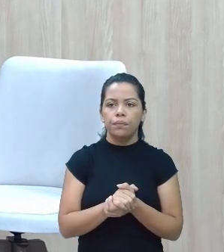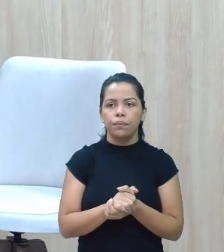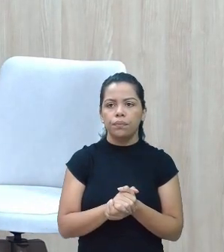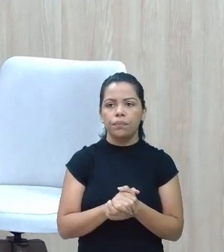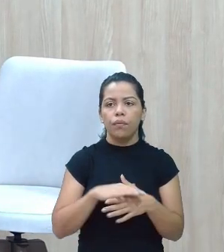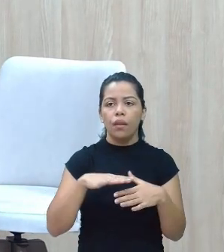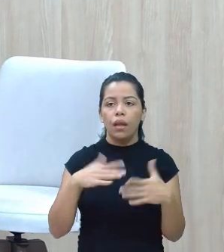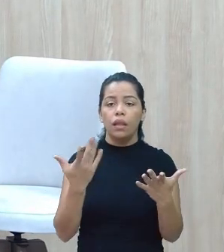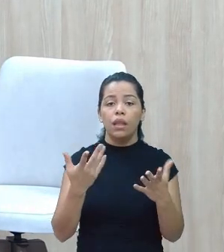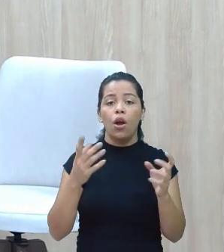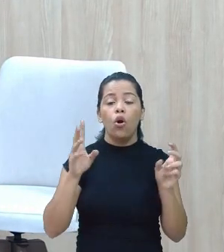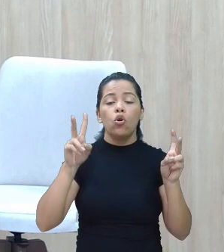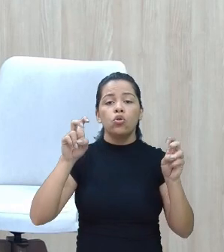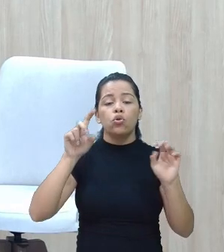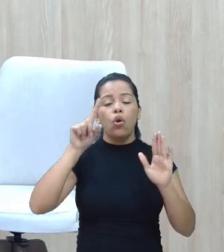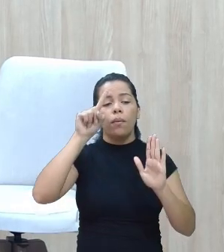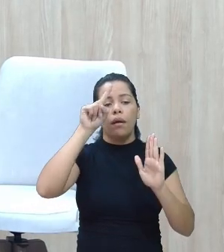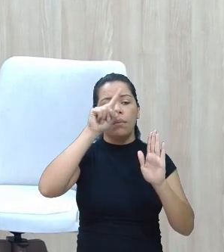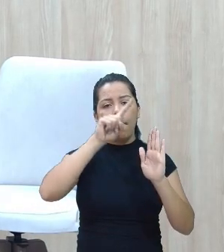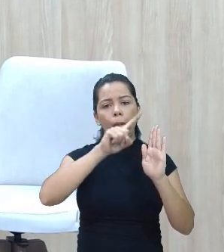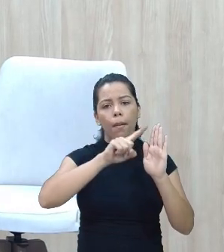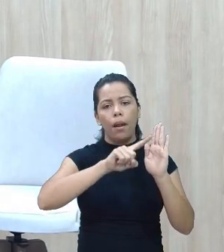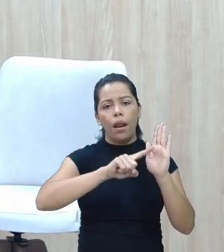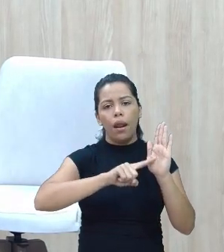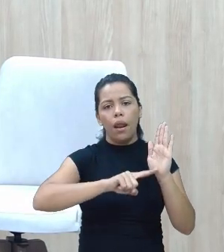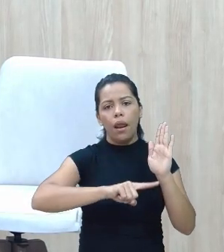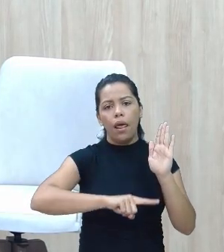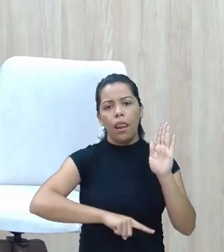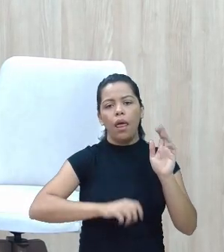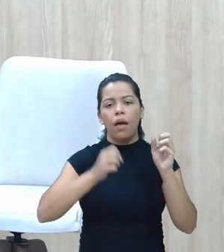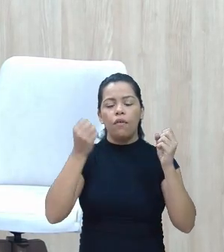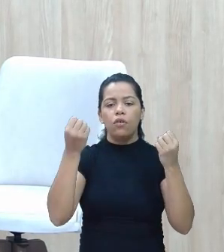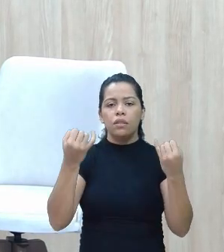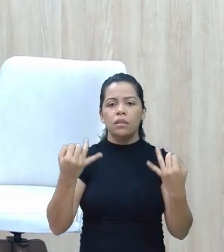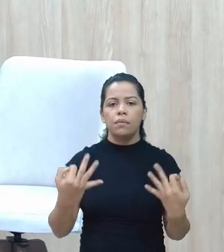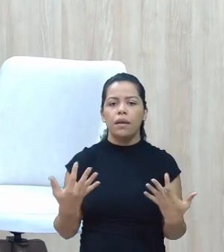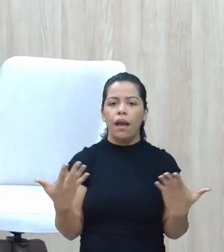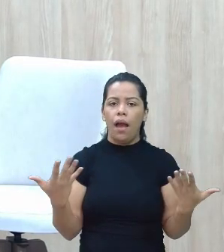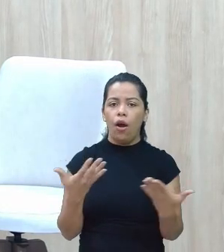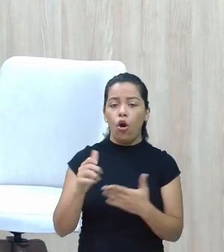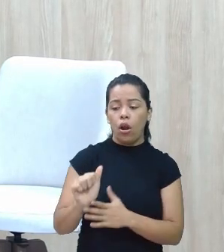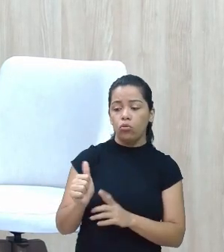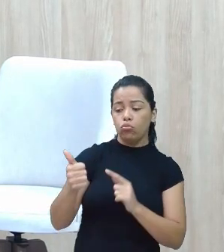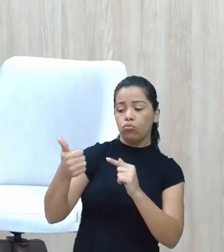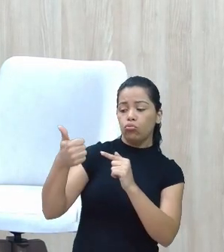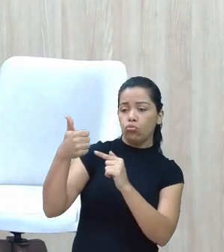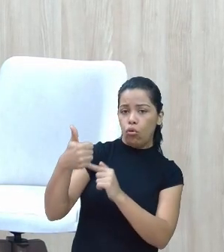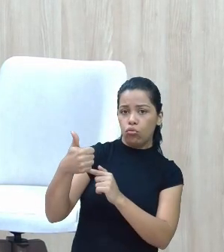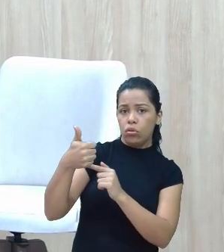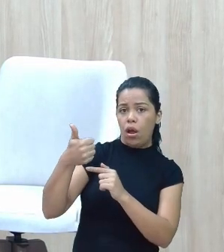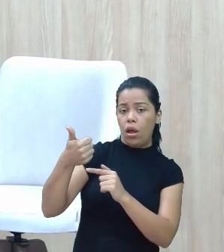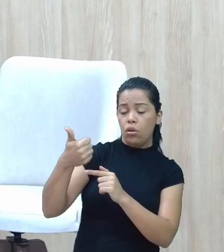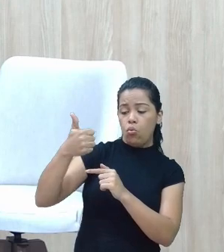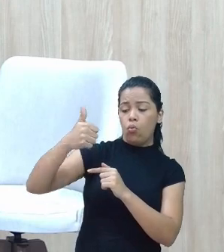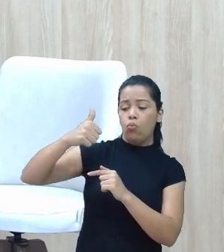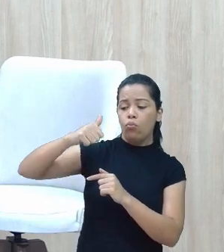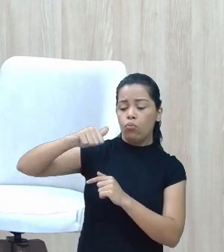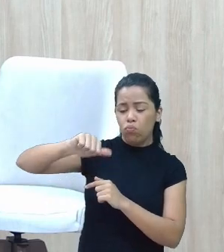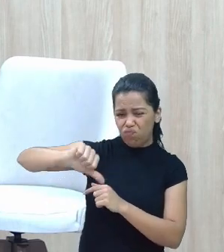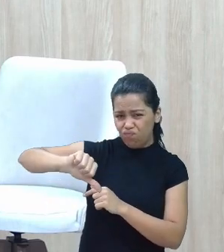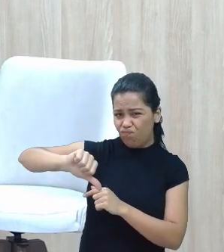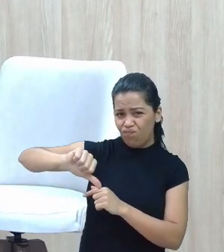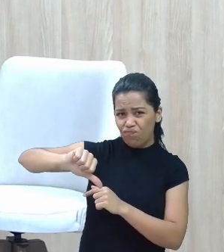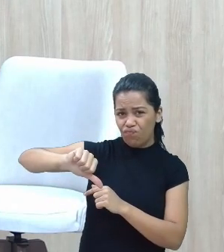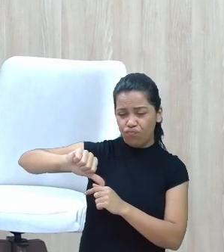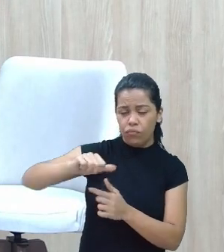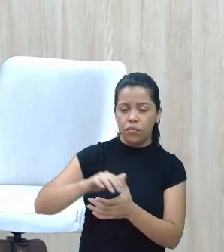da lista, vamos agora com explicação sobre o like e os dislike, gostar e não gostar, beleza? Saca